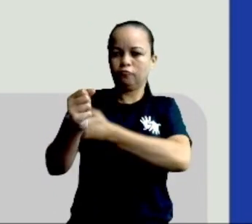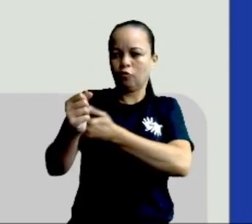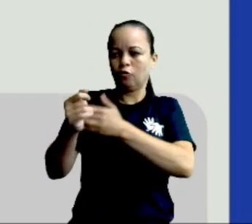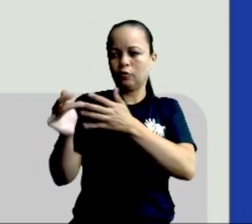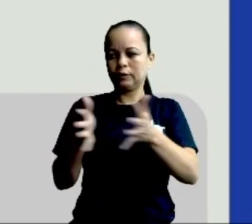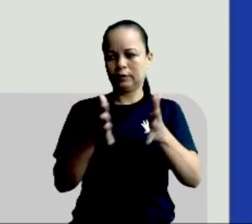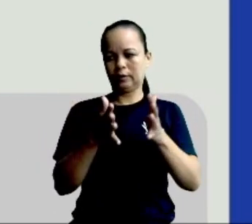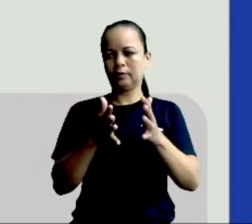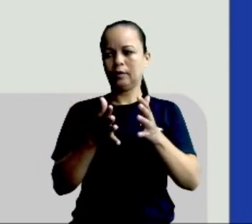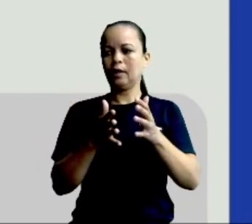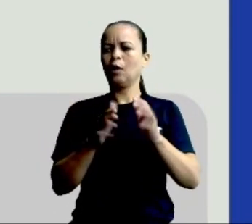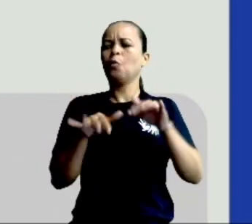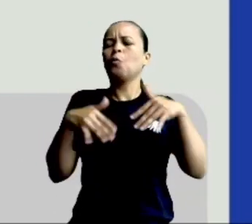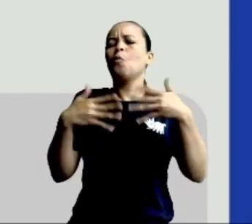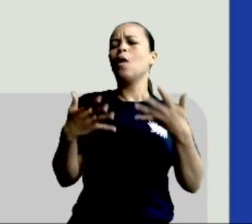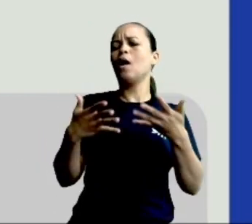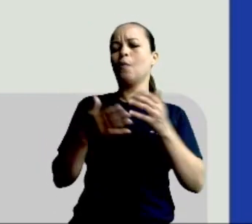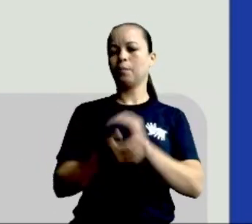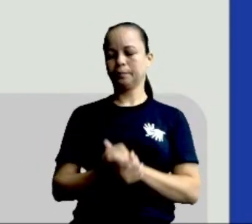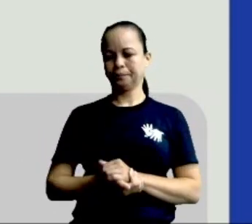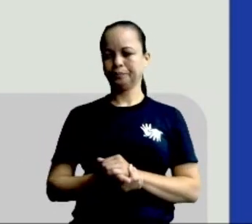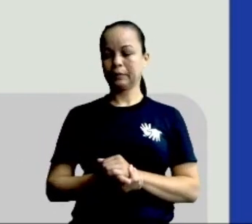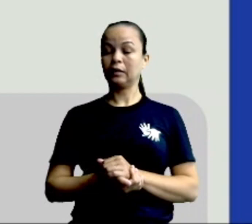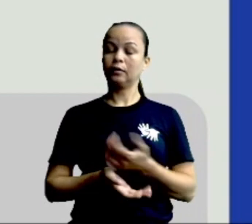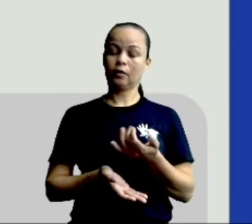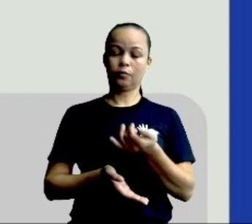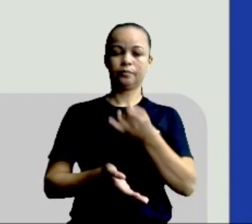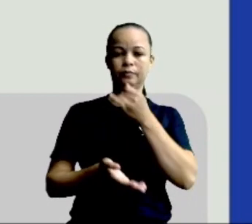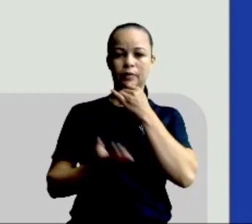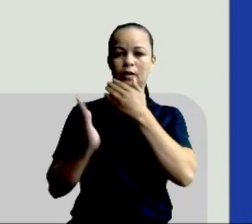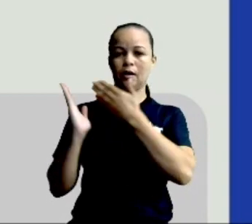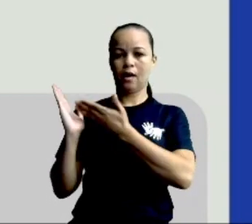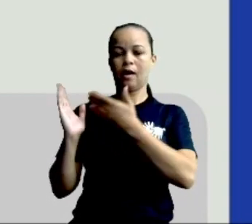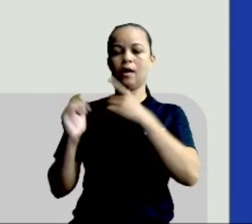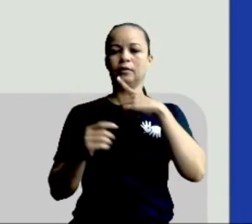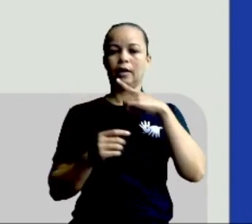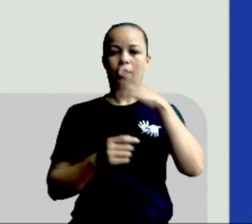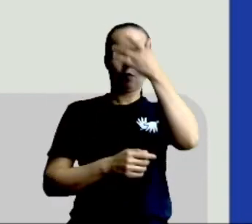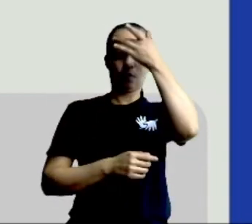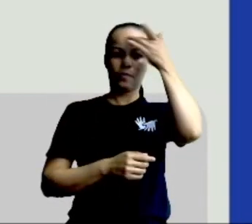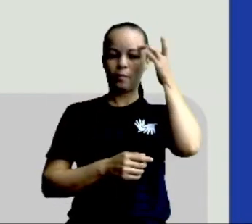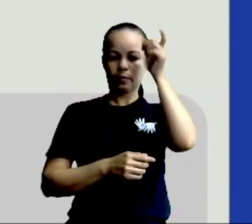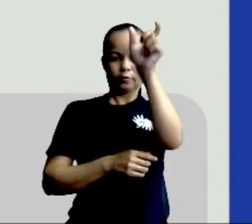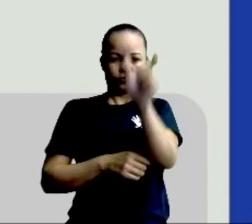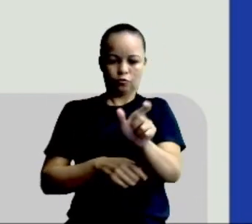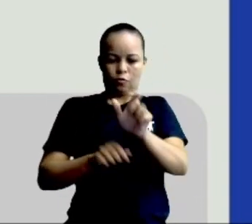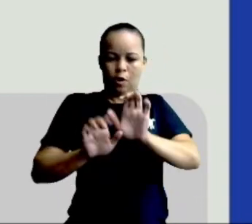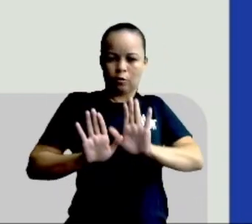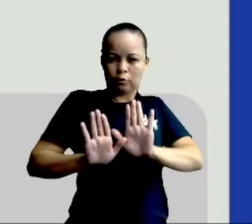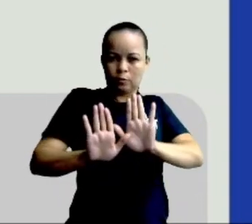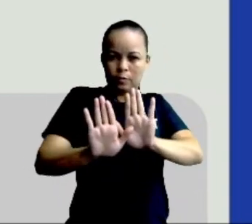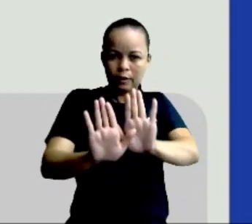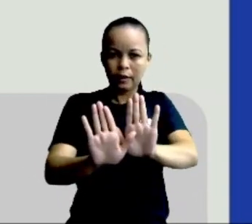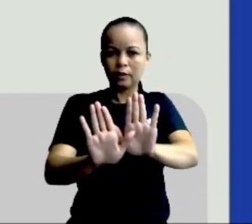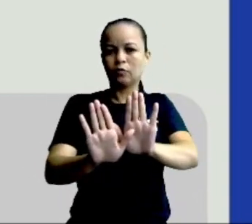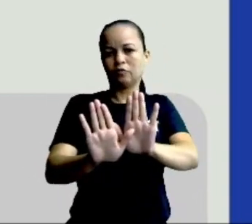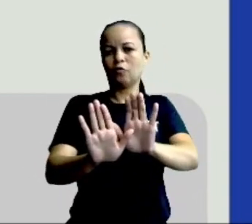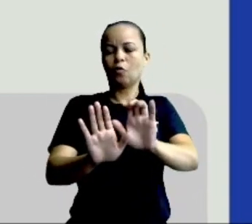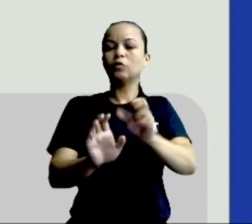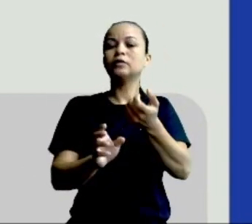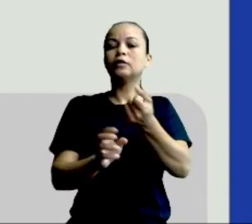eu tenho um móvel, tá, uma pessoa empurrando esse móvel, tá? Tá aplicando a força, professor? Tá aplicando a força de